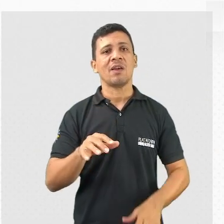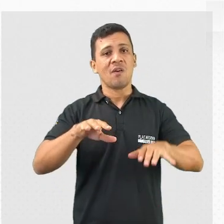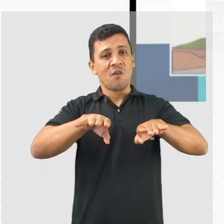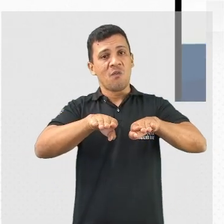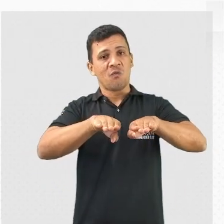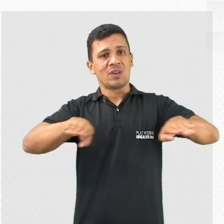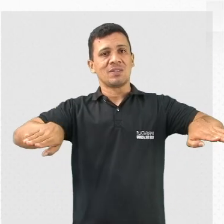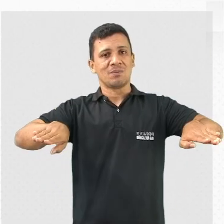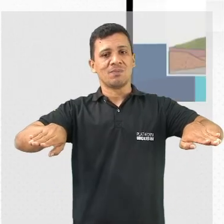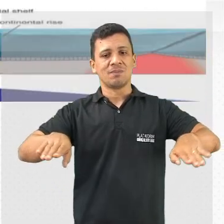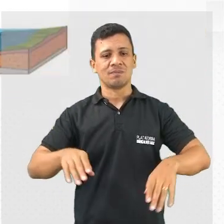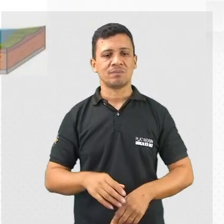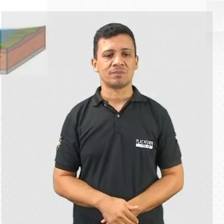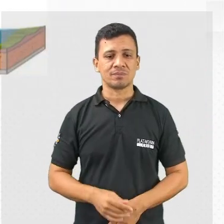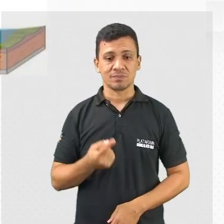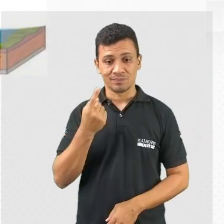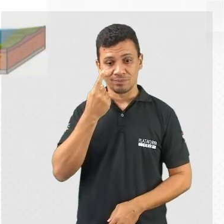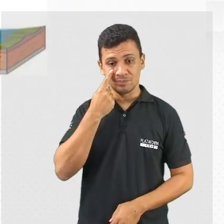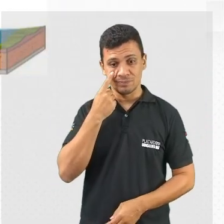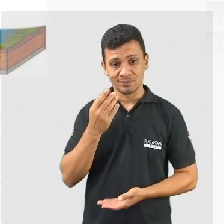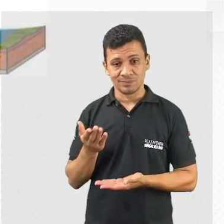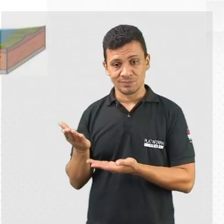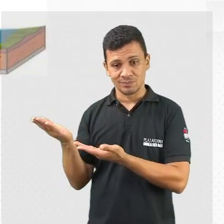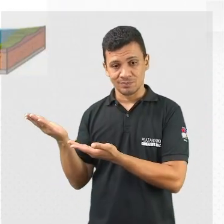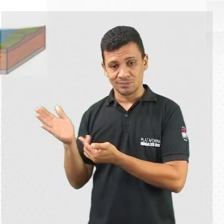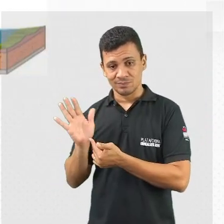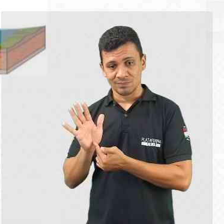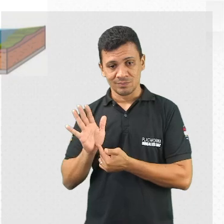separando. Tá? Olha aqui, deixa eu te mostrar aqui a imagem.